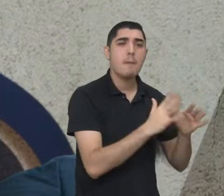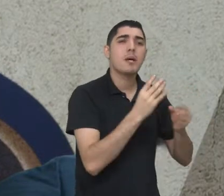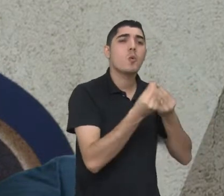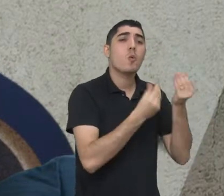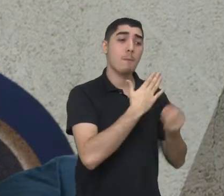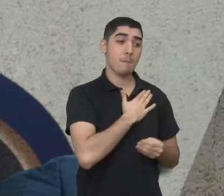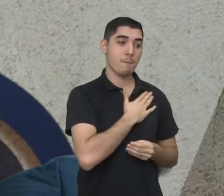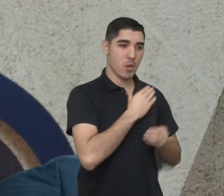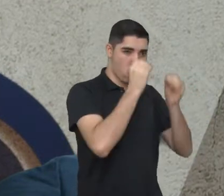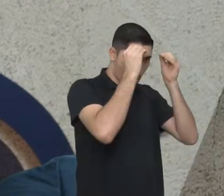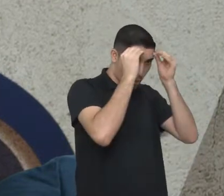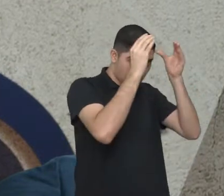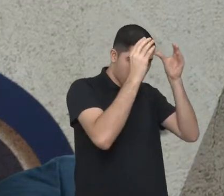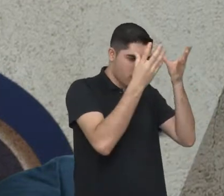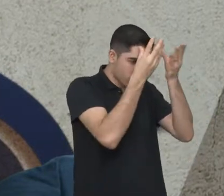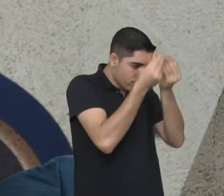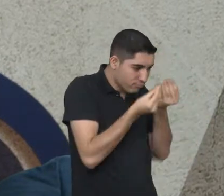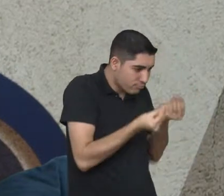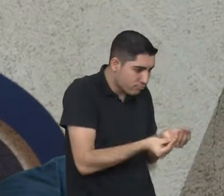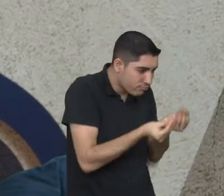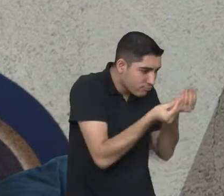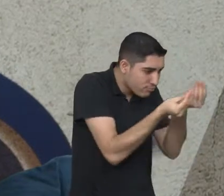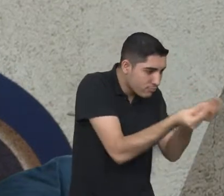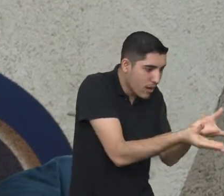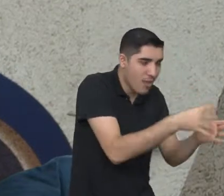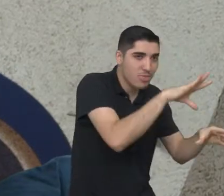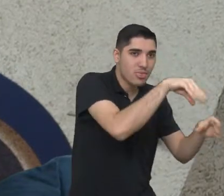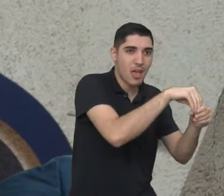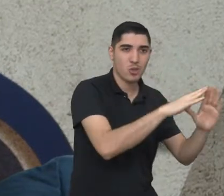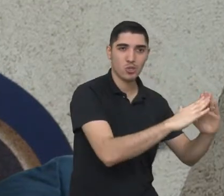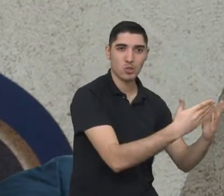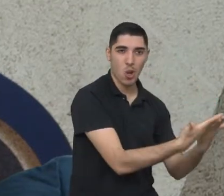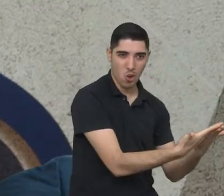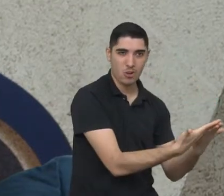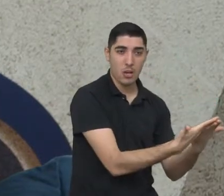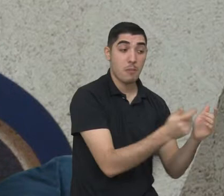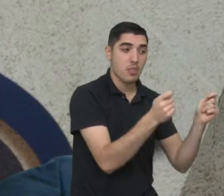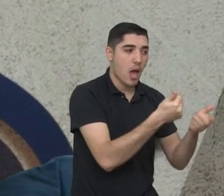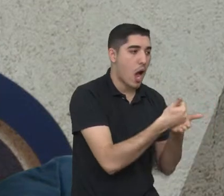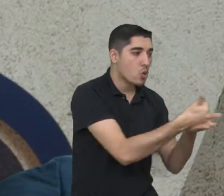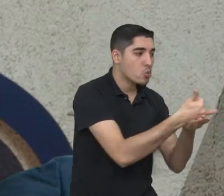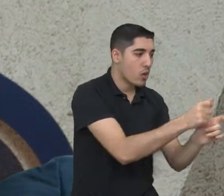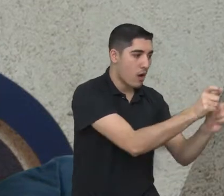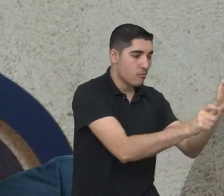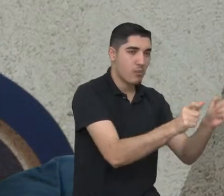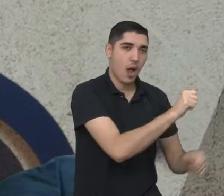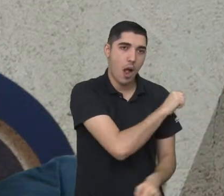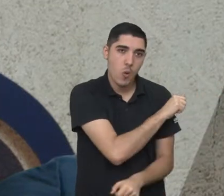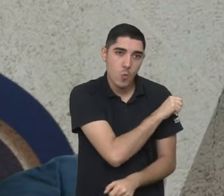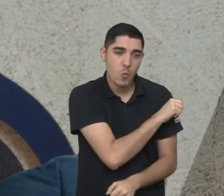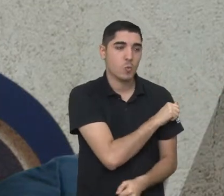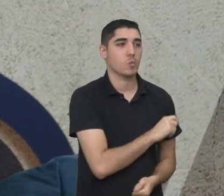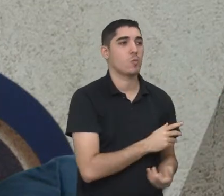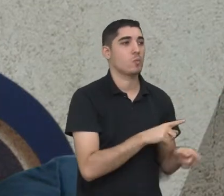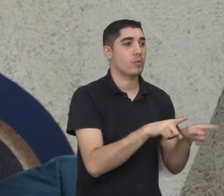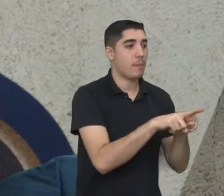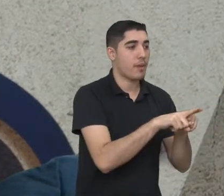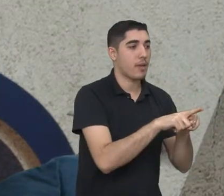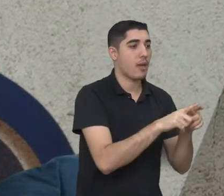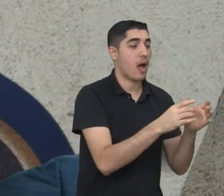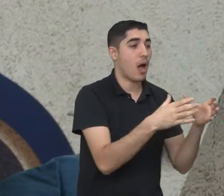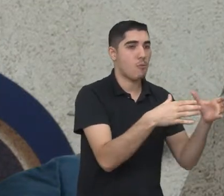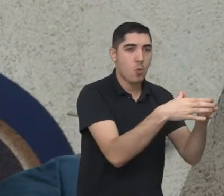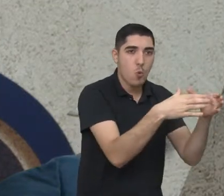que esses conhecimentos se apliquem num contexto escolar para favorecer os estudantes, para favorecer o